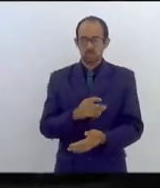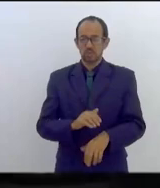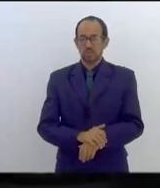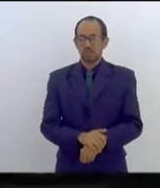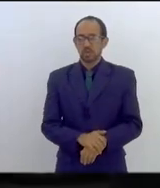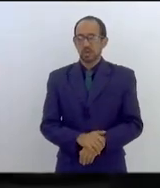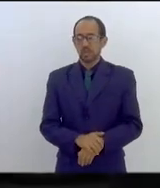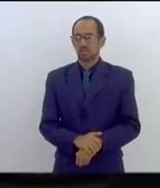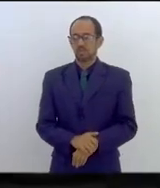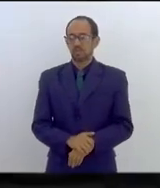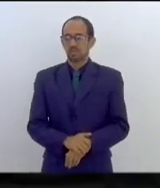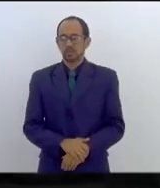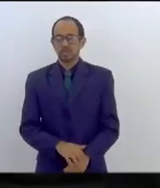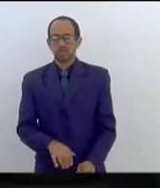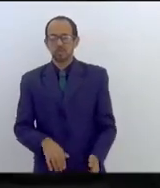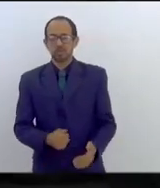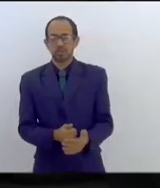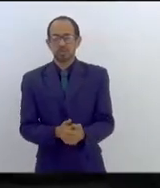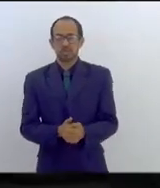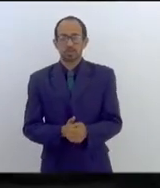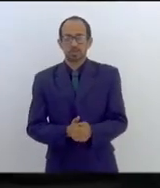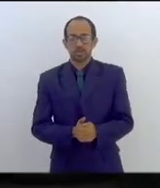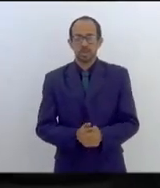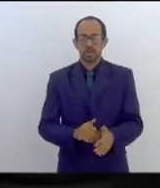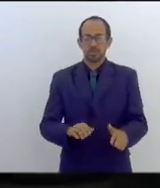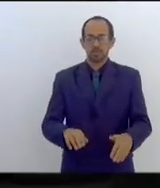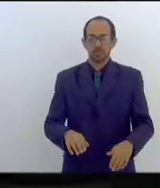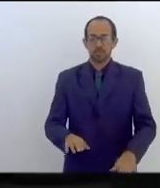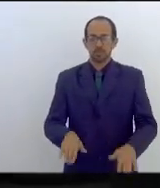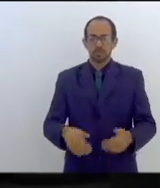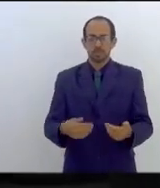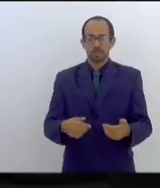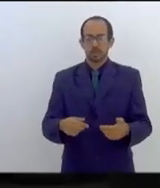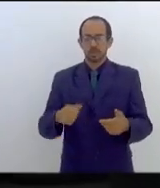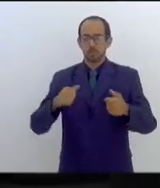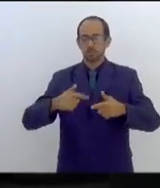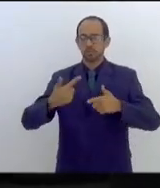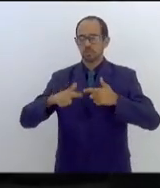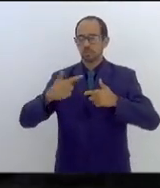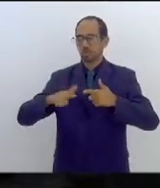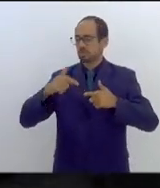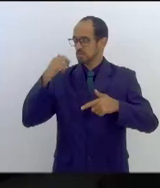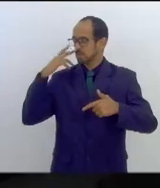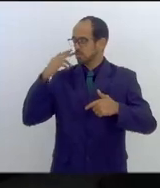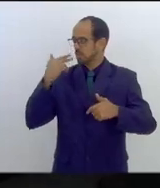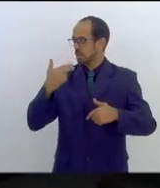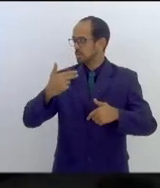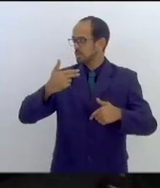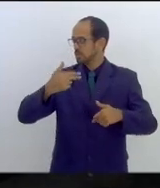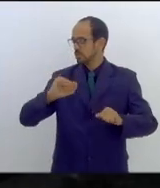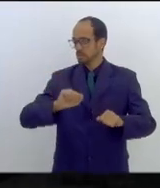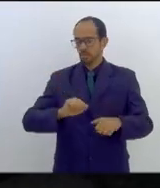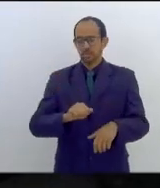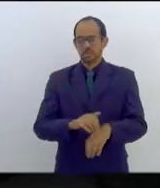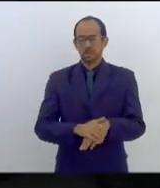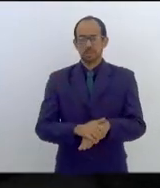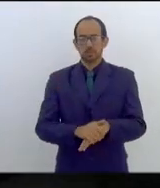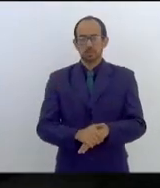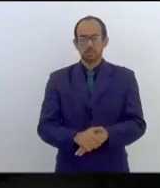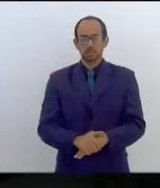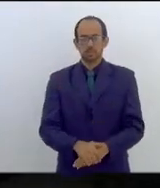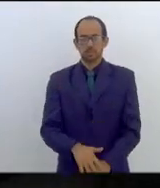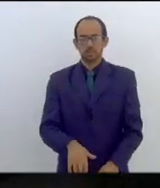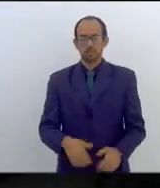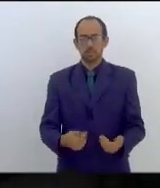são fenômenos naturais, por óbvio, mas os desastres podem e devem ser evitados